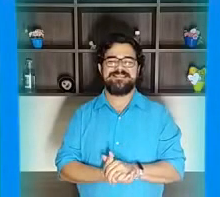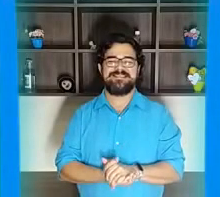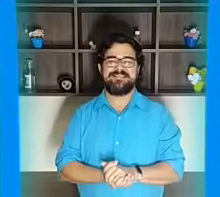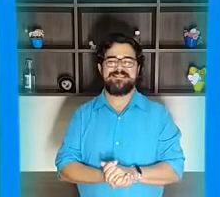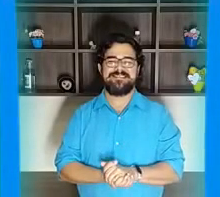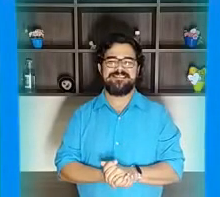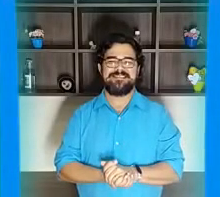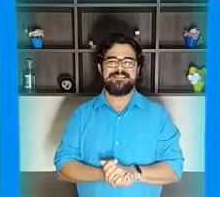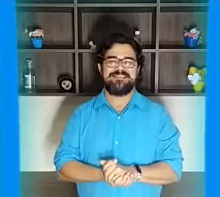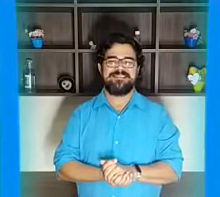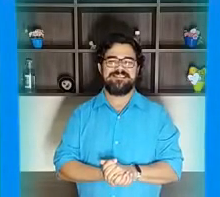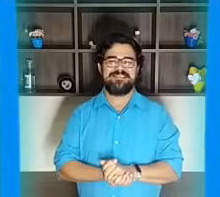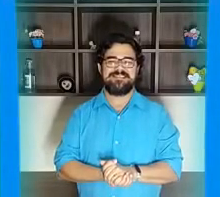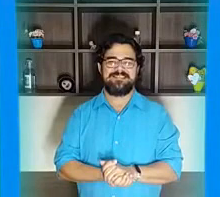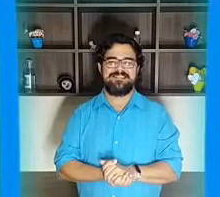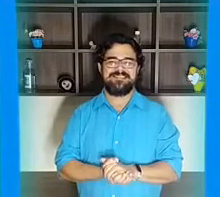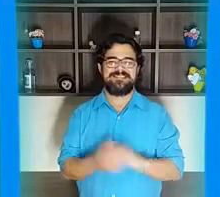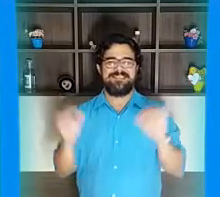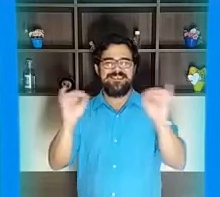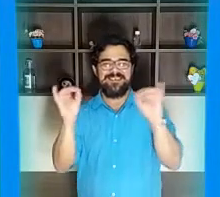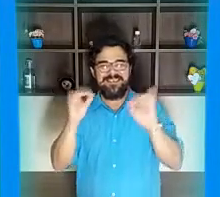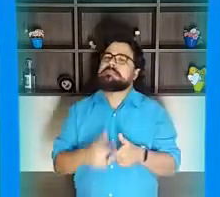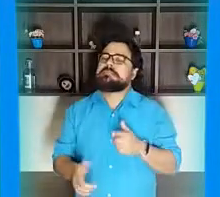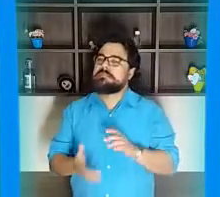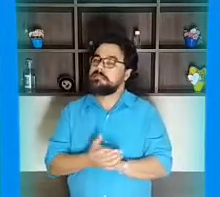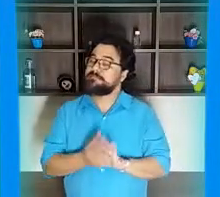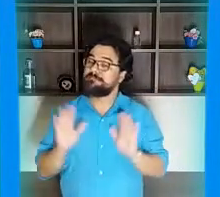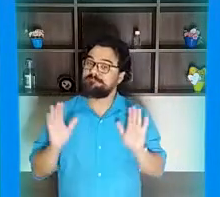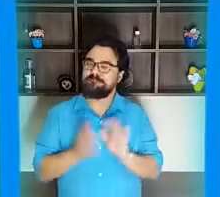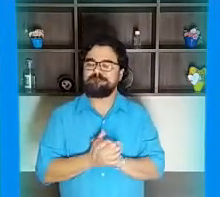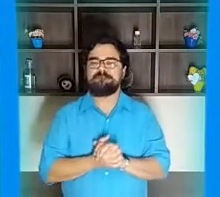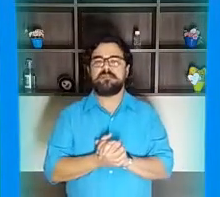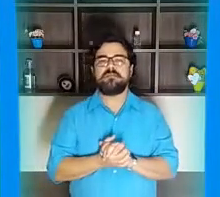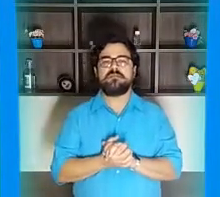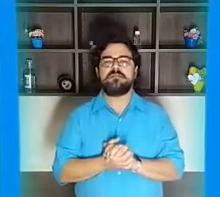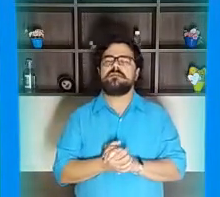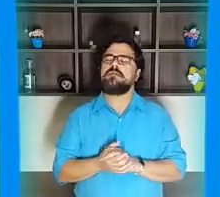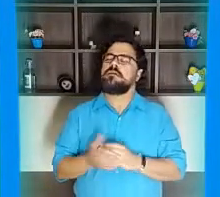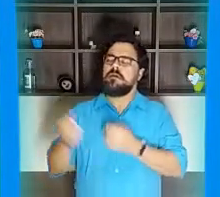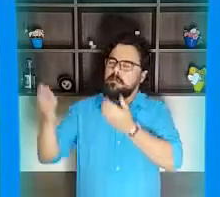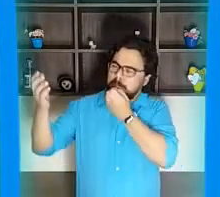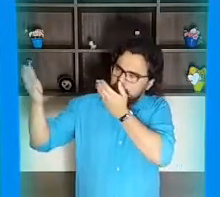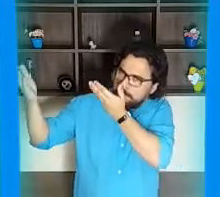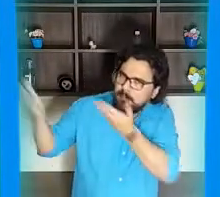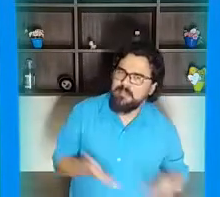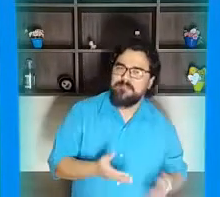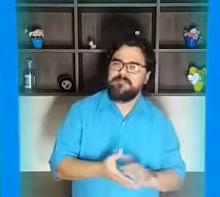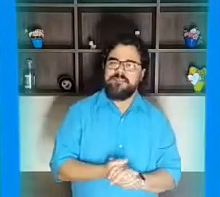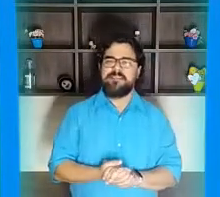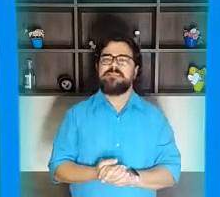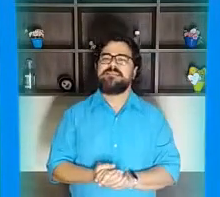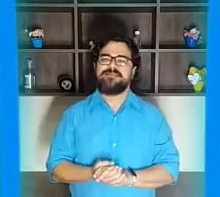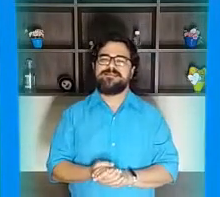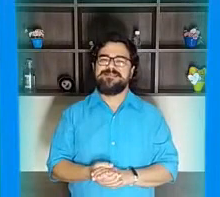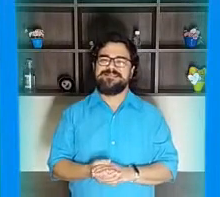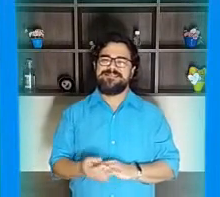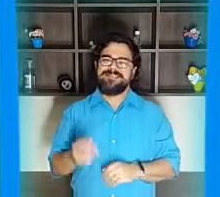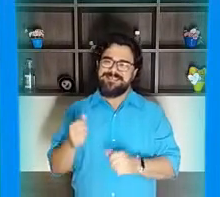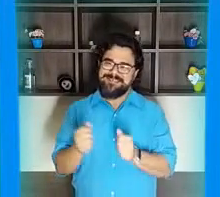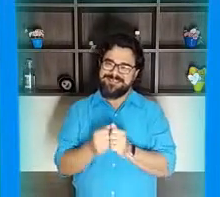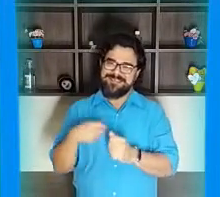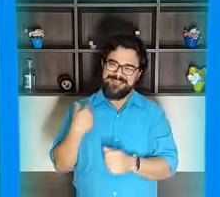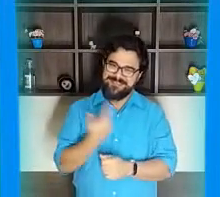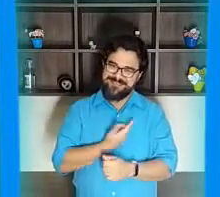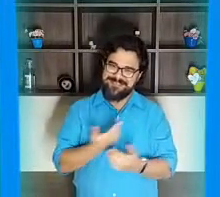Oi, gente! Oi! Sejam muito bem-vindos à nossa live. Obrigada. Conta